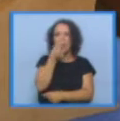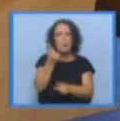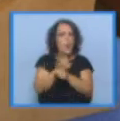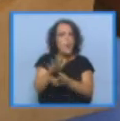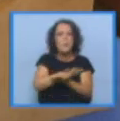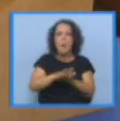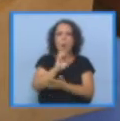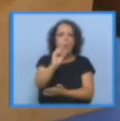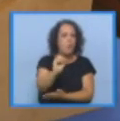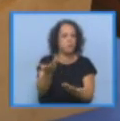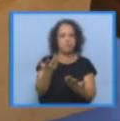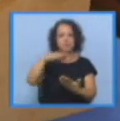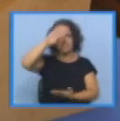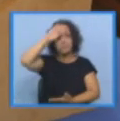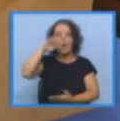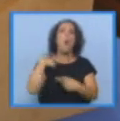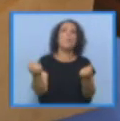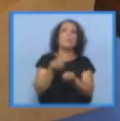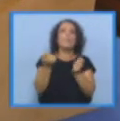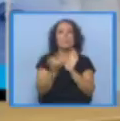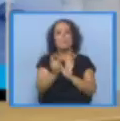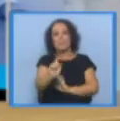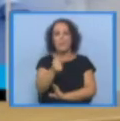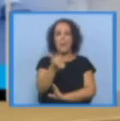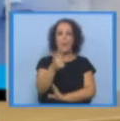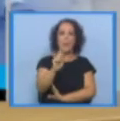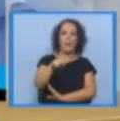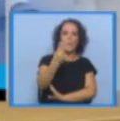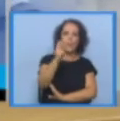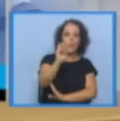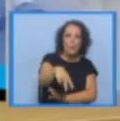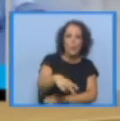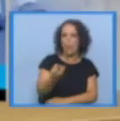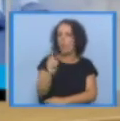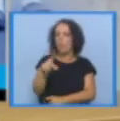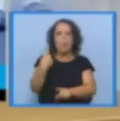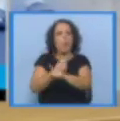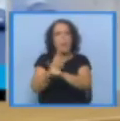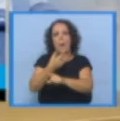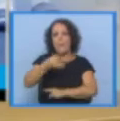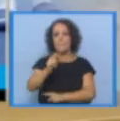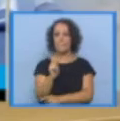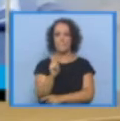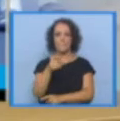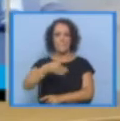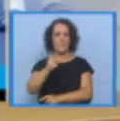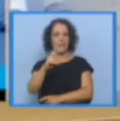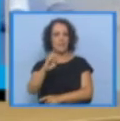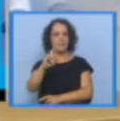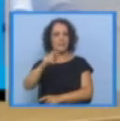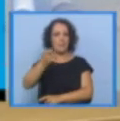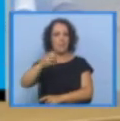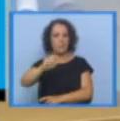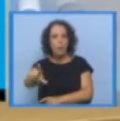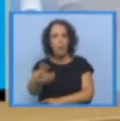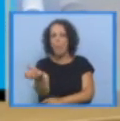básicos, do Benuron, não quero fazer propaganda, mas enfim, o paracetamol, as coisas mais básicas, e há neste momento muitos movimentos que estão